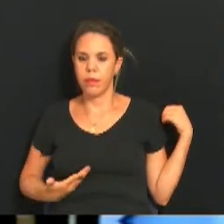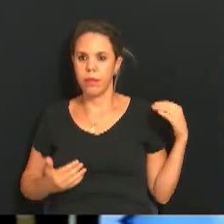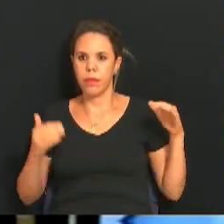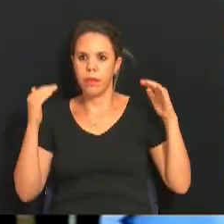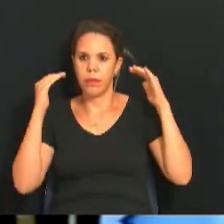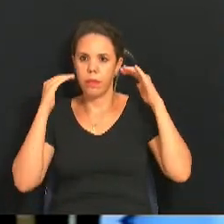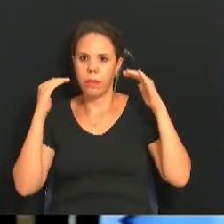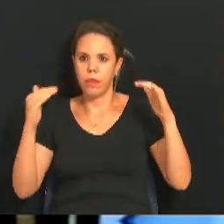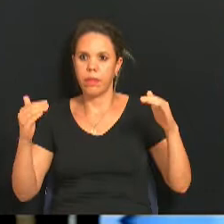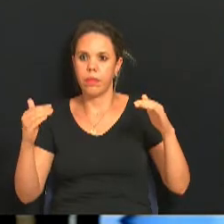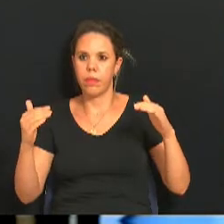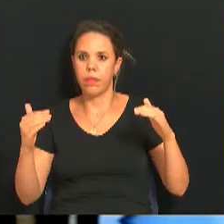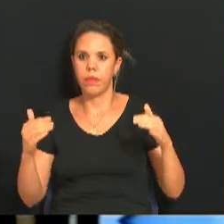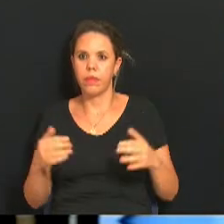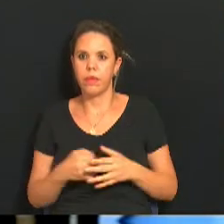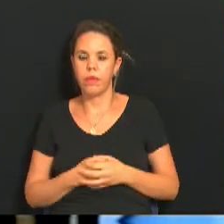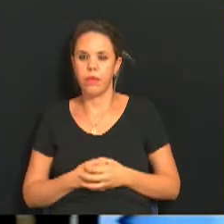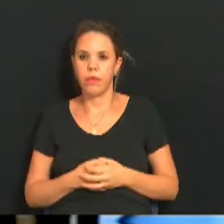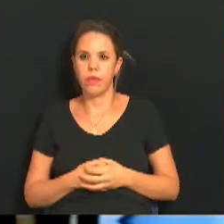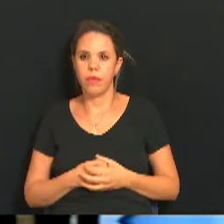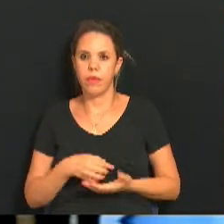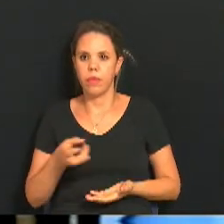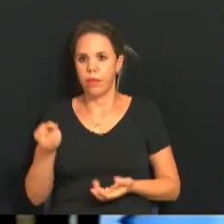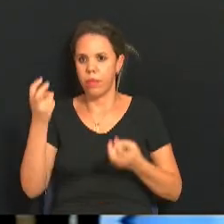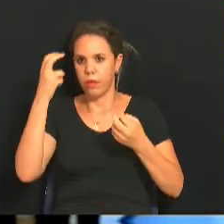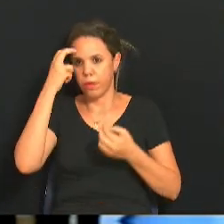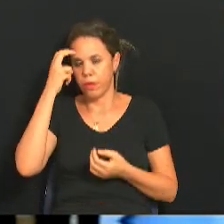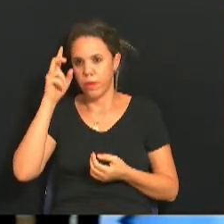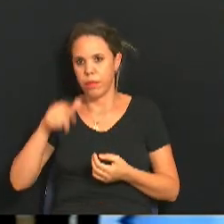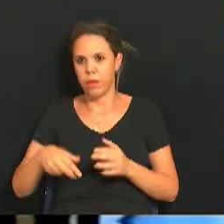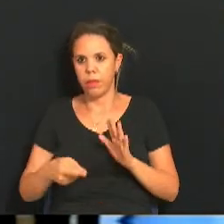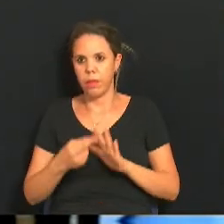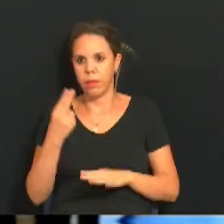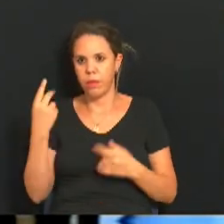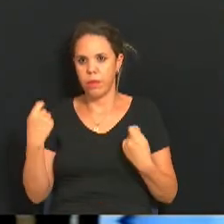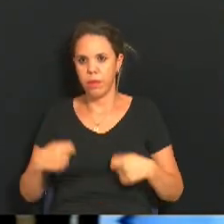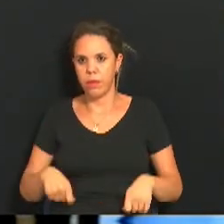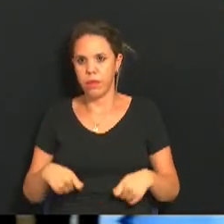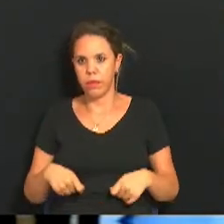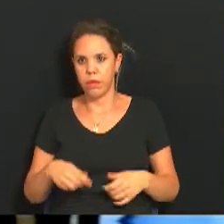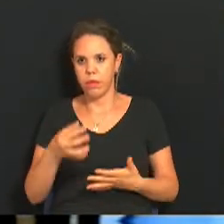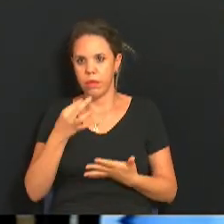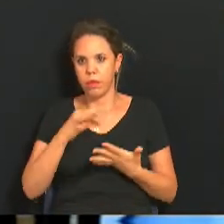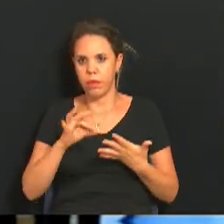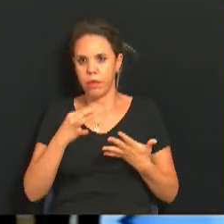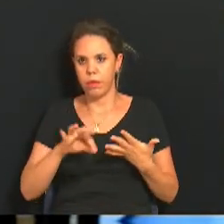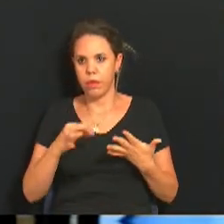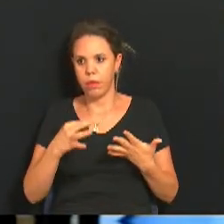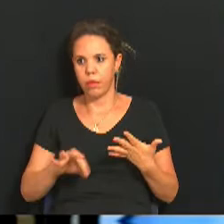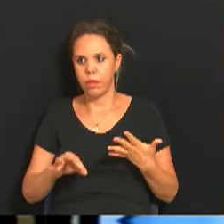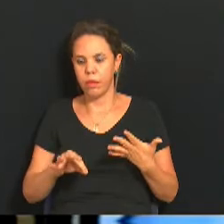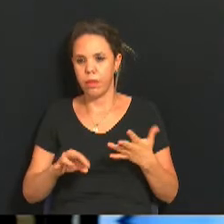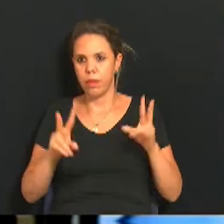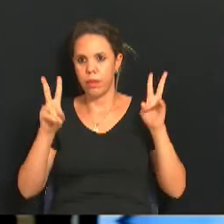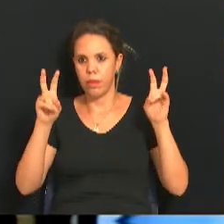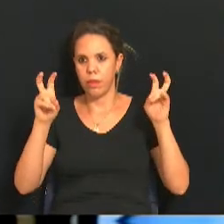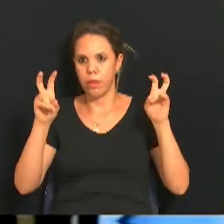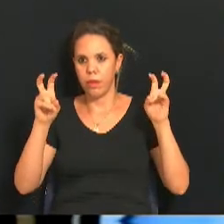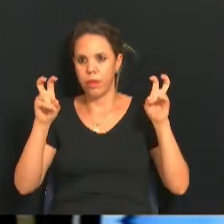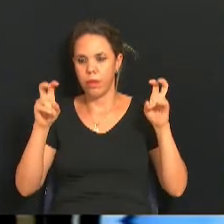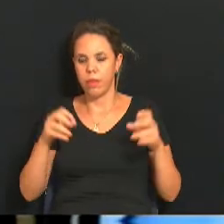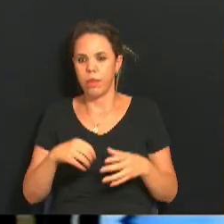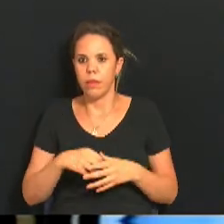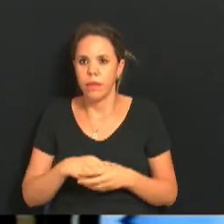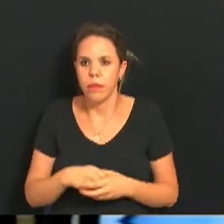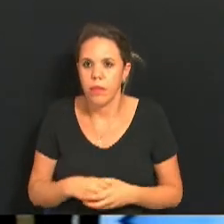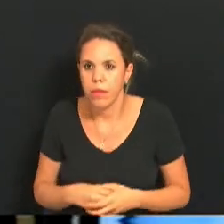poder-dever de tutela do património cultural essas resoluções precisam ser corrigida nesses termos nesses